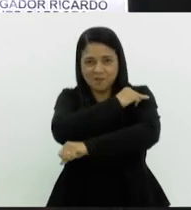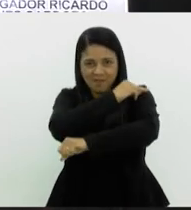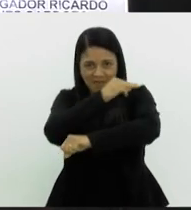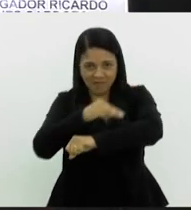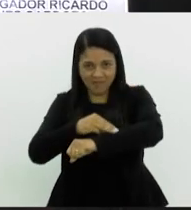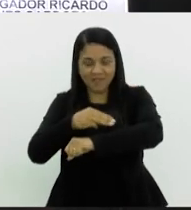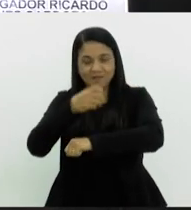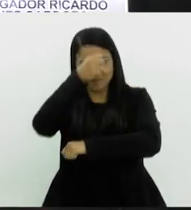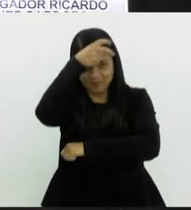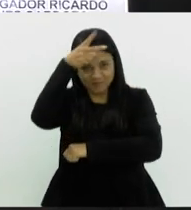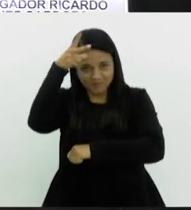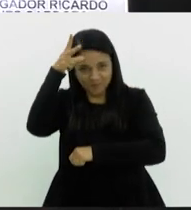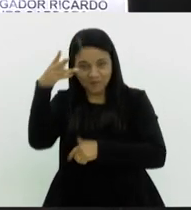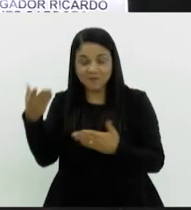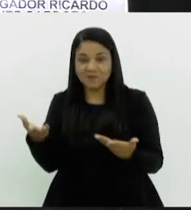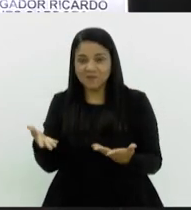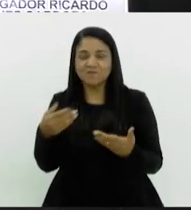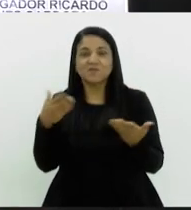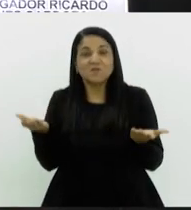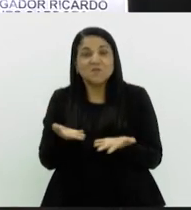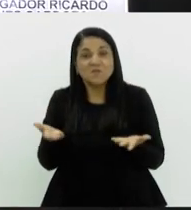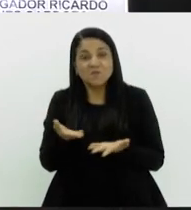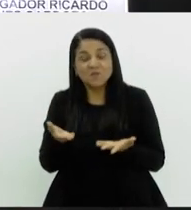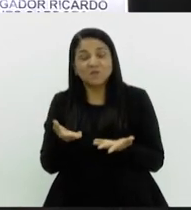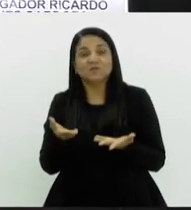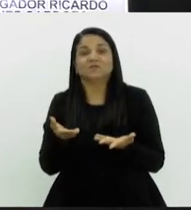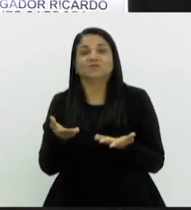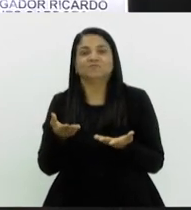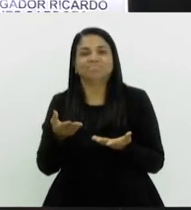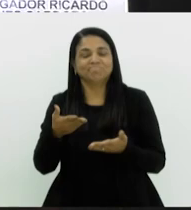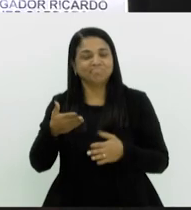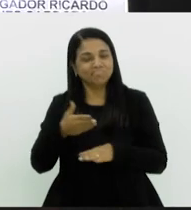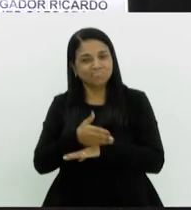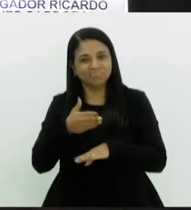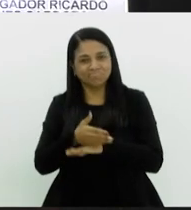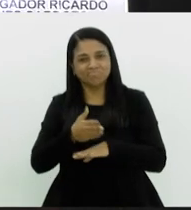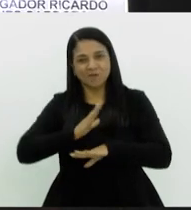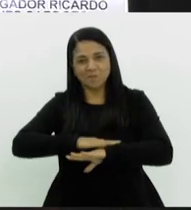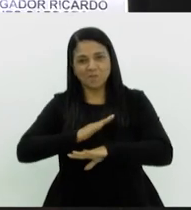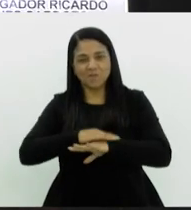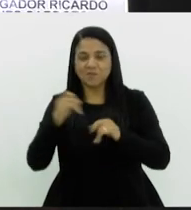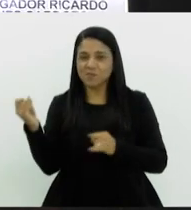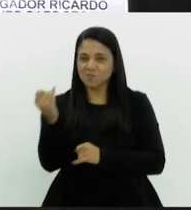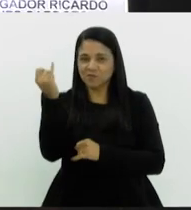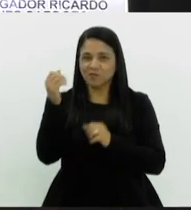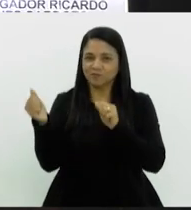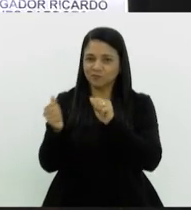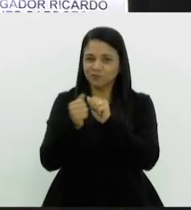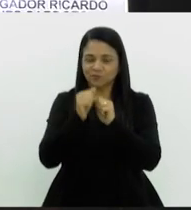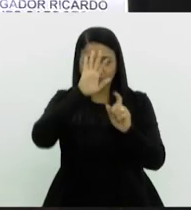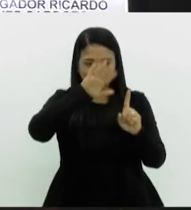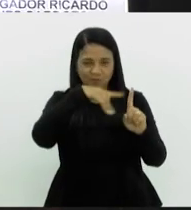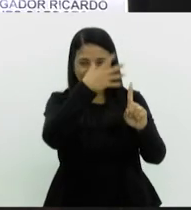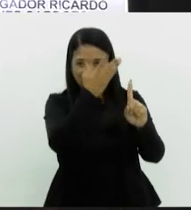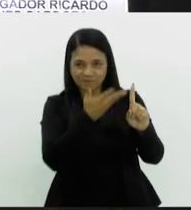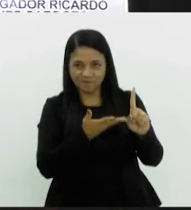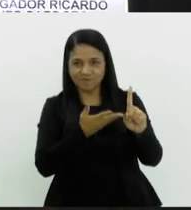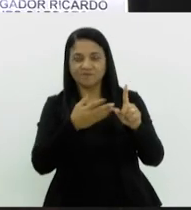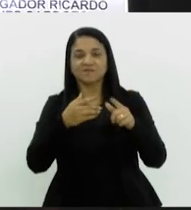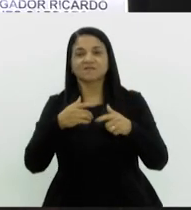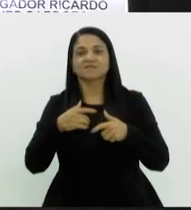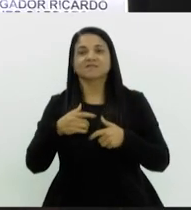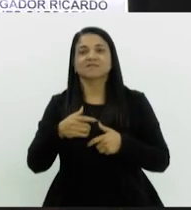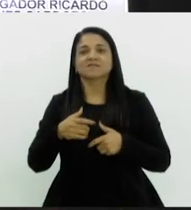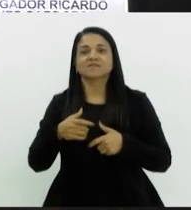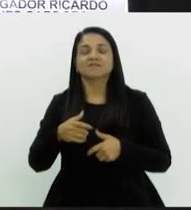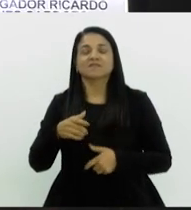estar aqui participando desse momento tão importante, junto com o nosso homenageado, o desembargador Gabriel de